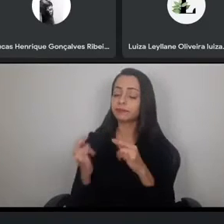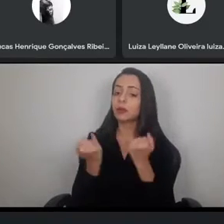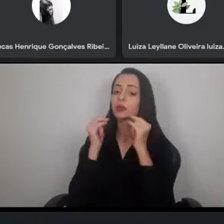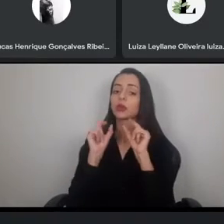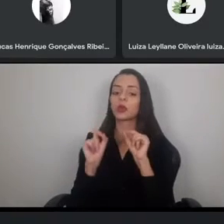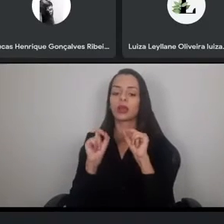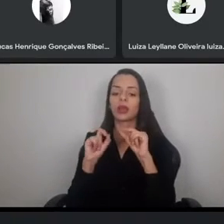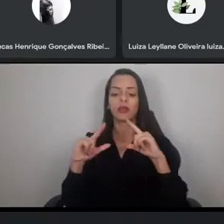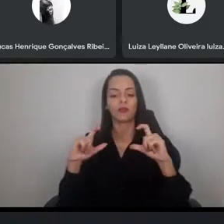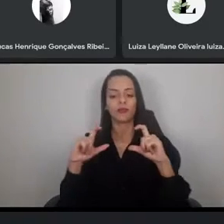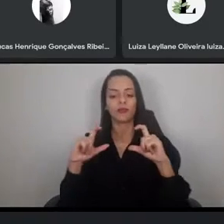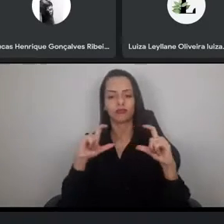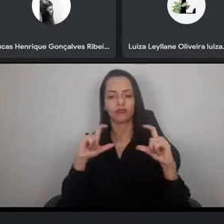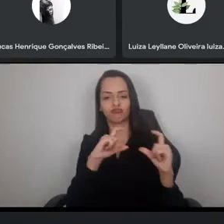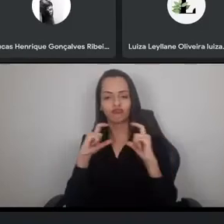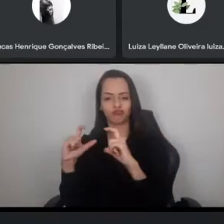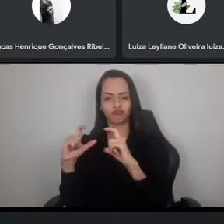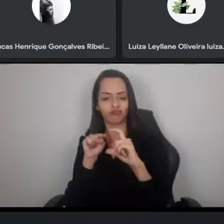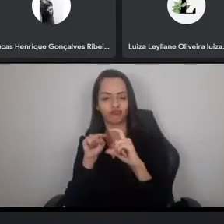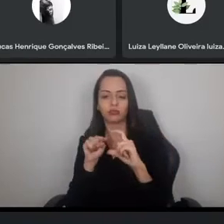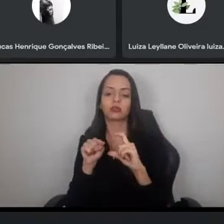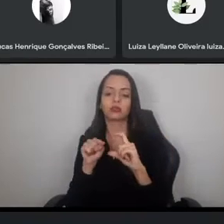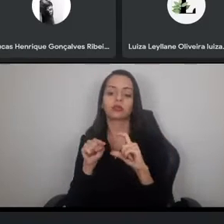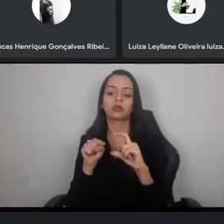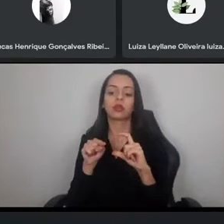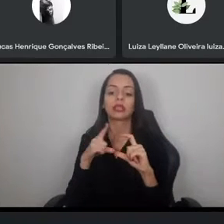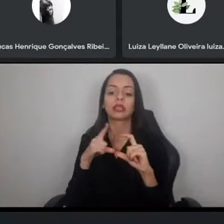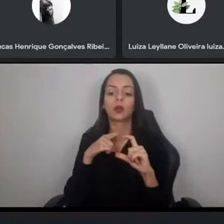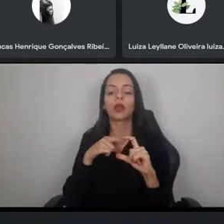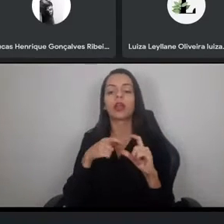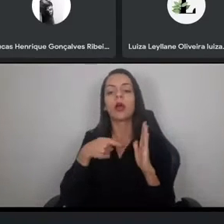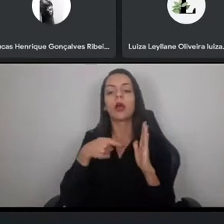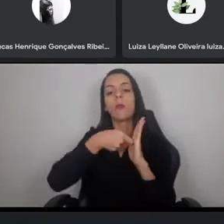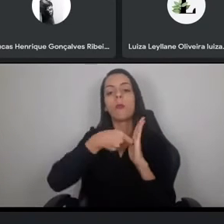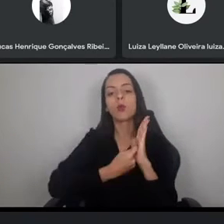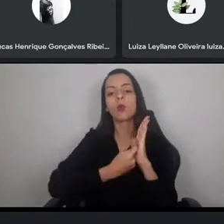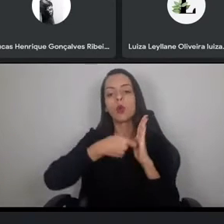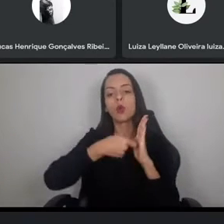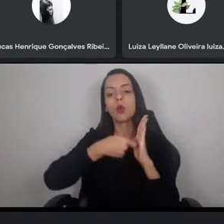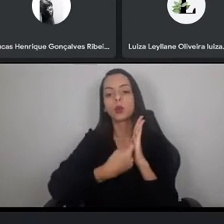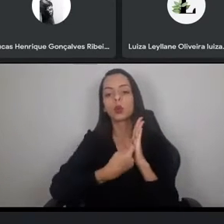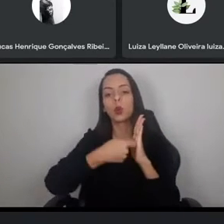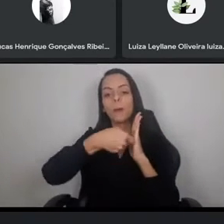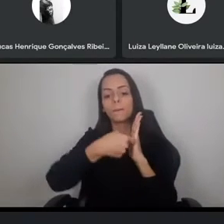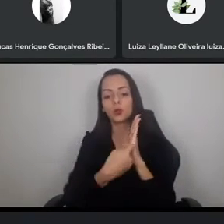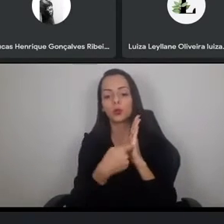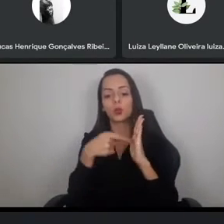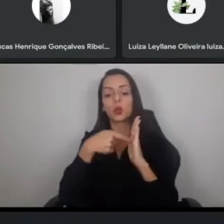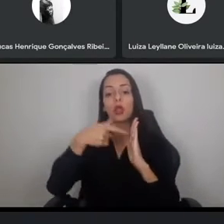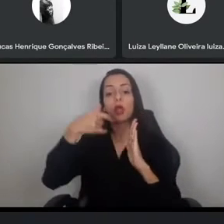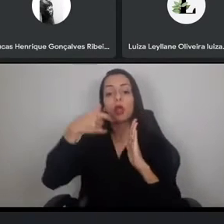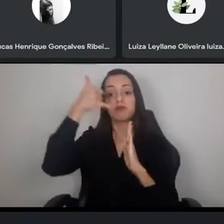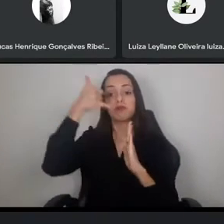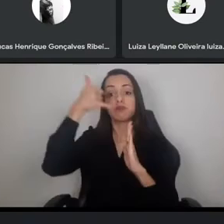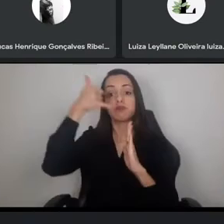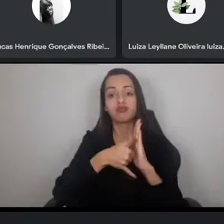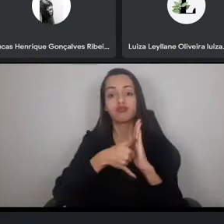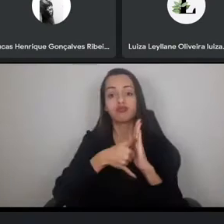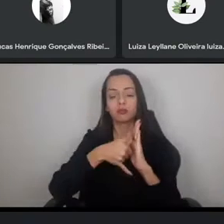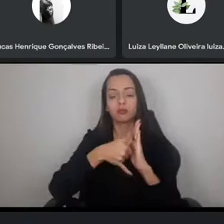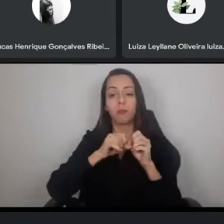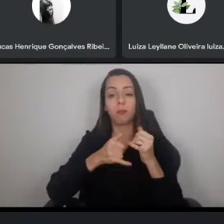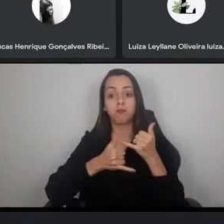2, podemos observar que são os disjuntores. Sofreu uma descarga, sofreu